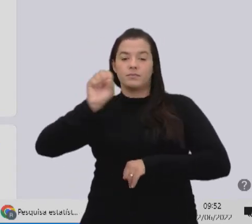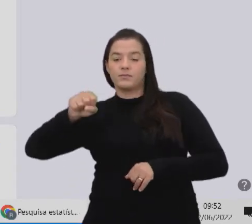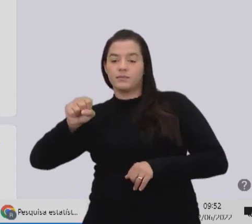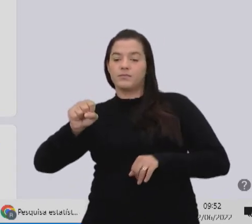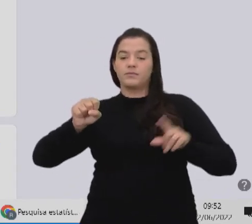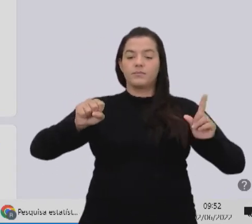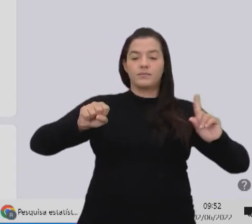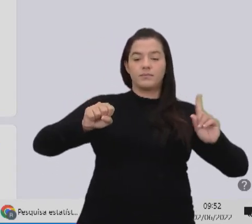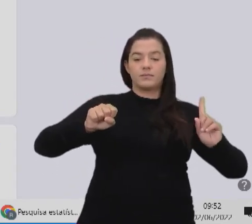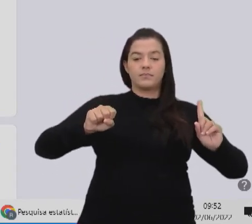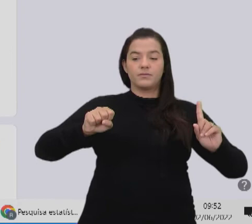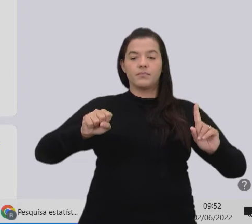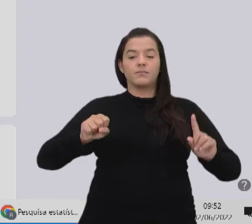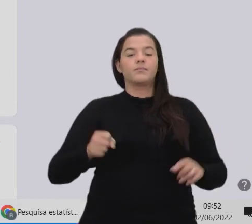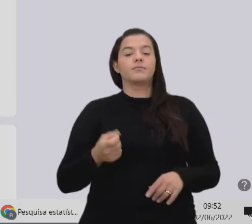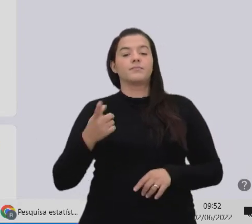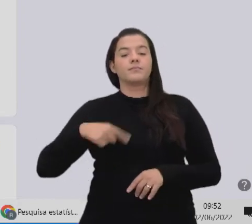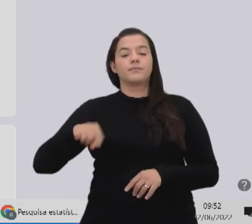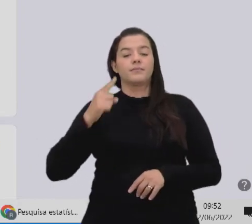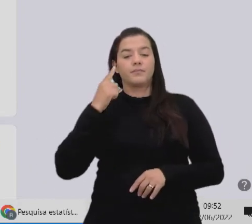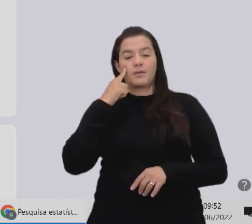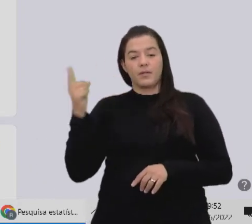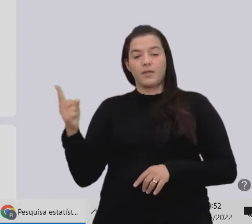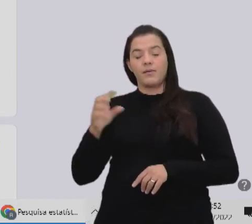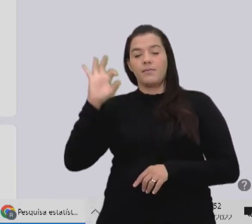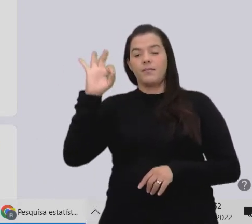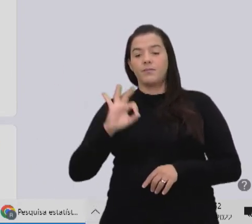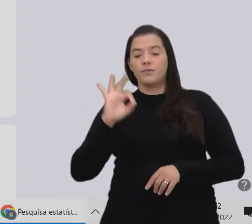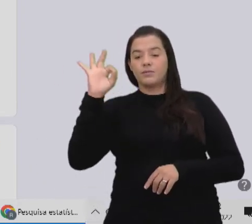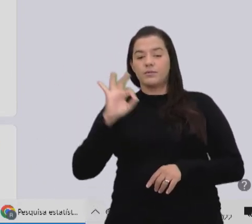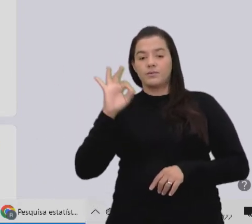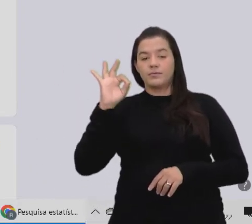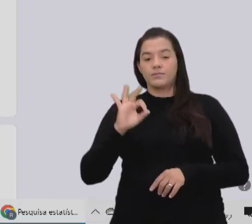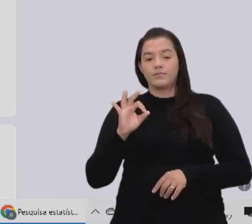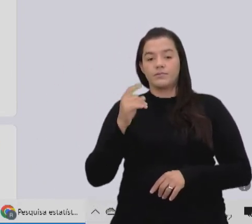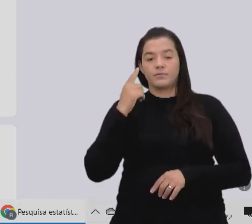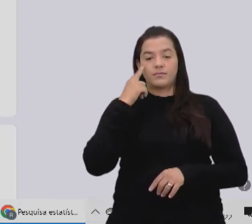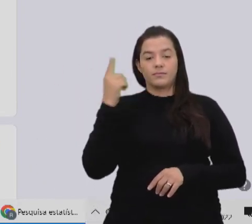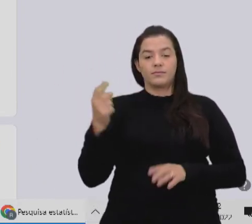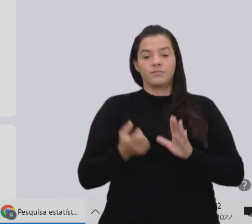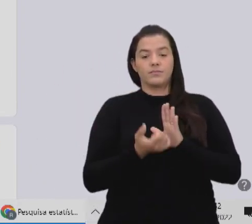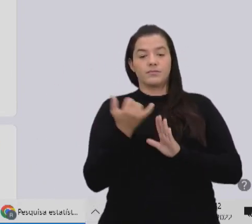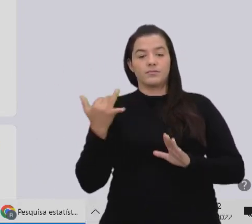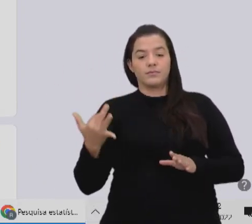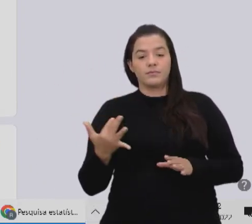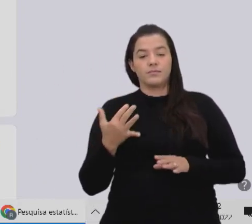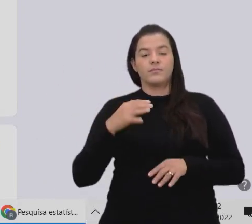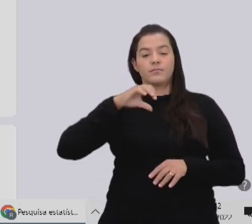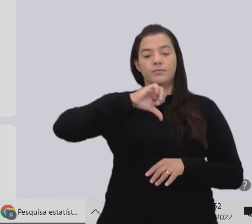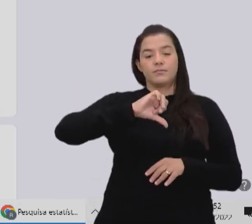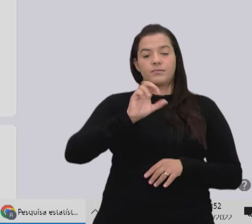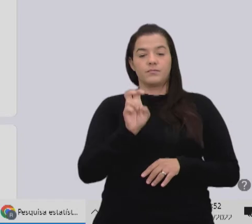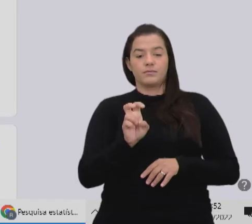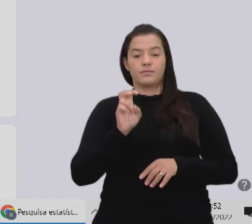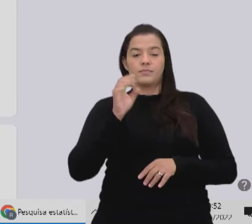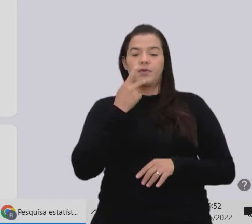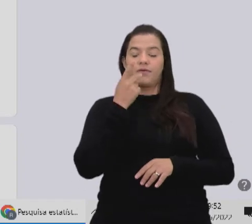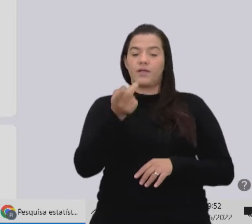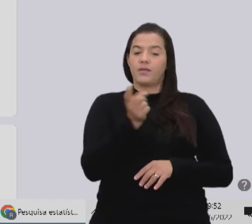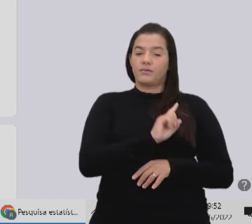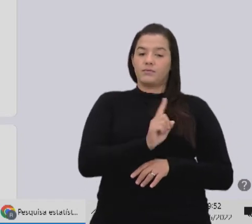Era uma qualitativa, né? Certo. E aí ele aparece a porcentagem, e quando eu coloco o mouse em cima, ele coloca lá, ó, quantidade. 95 pessoas falaram